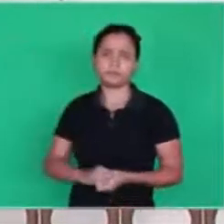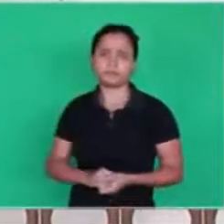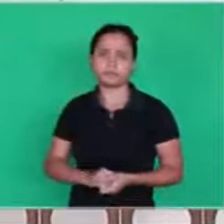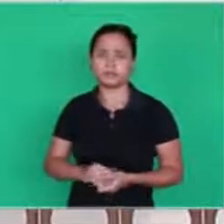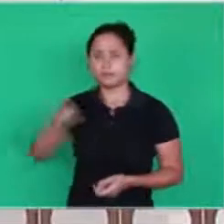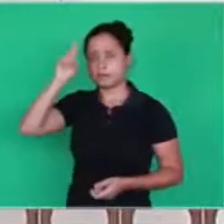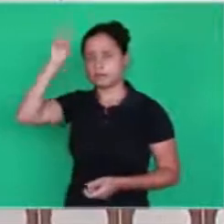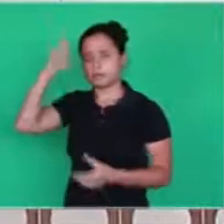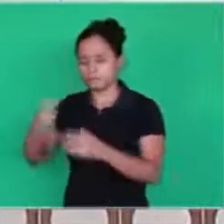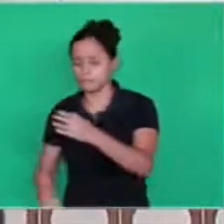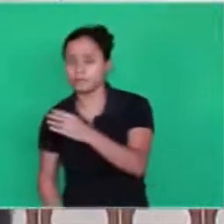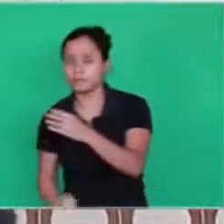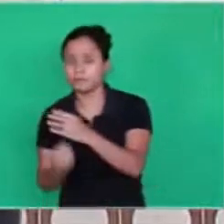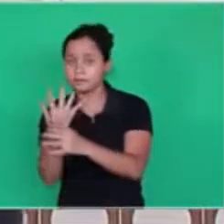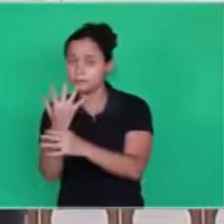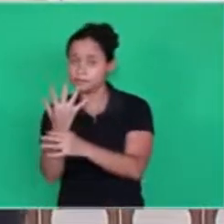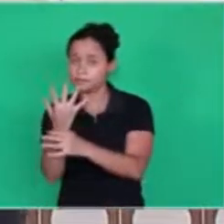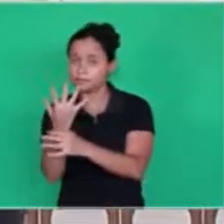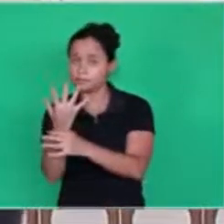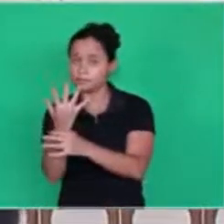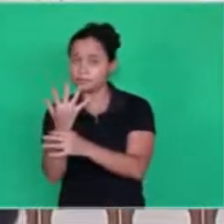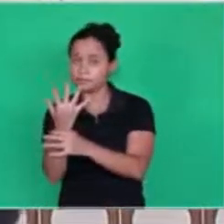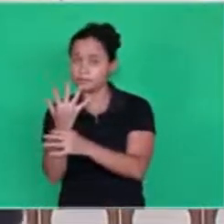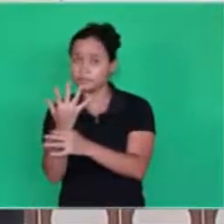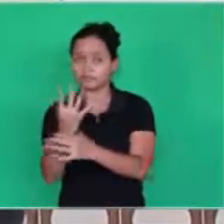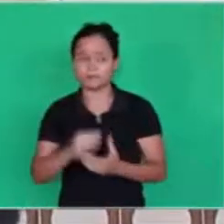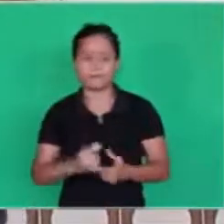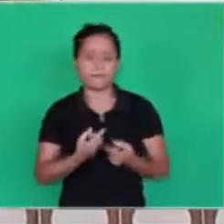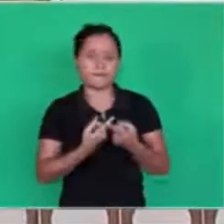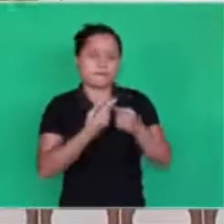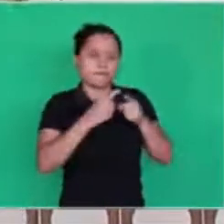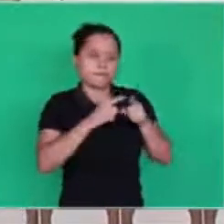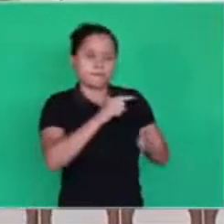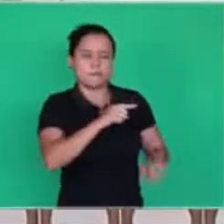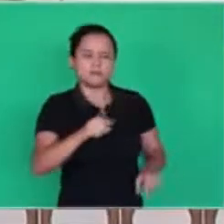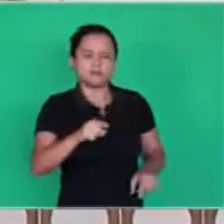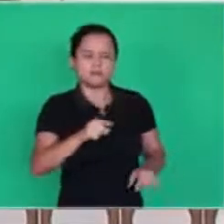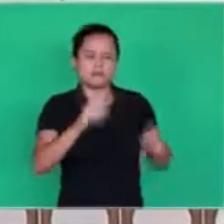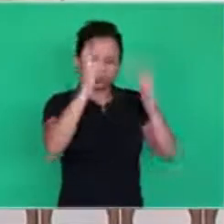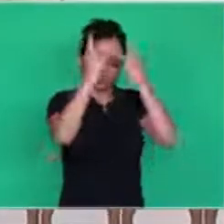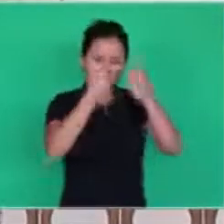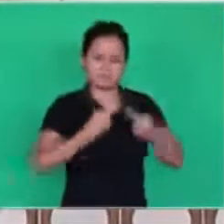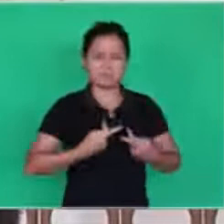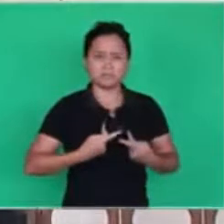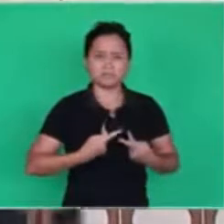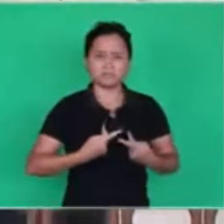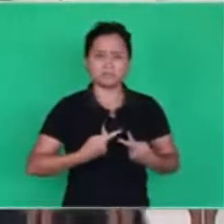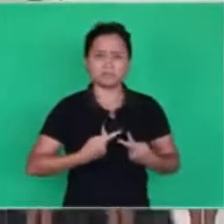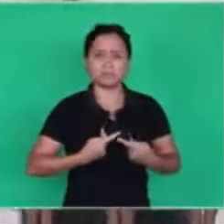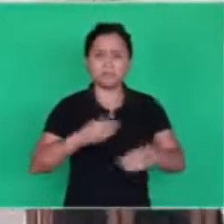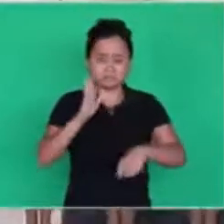revelação. Ele quer ele mesmo entender um projeto que está lá na eternidade.